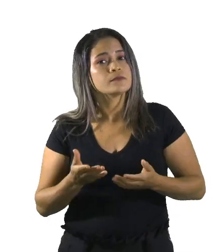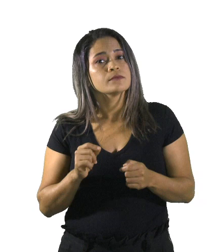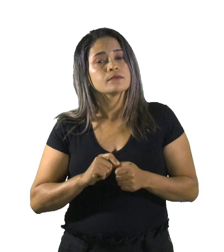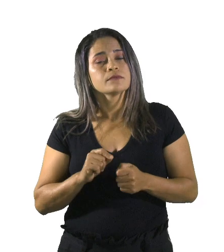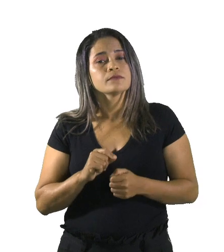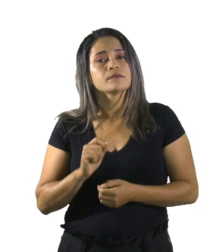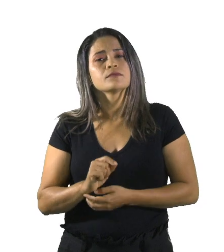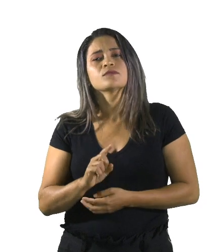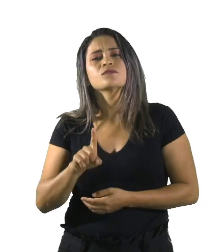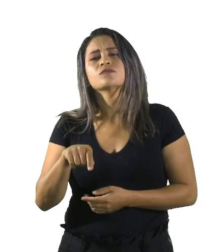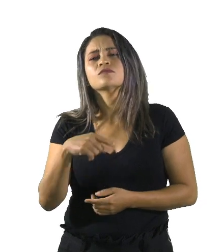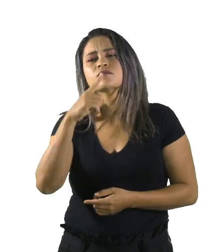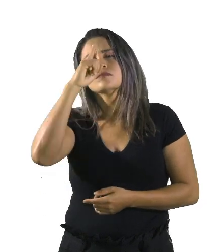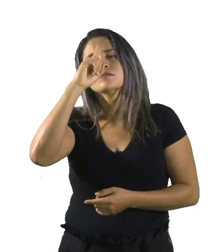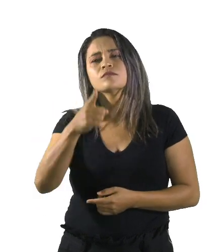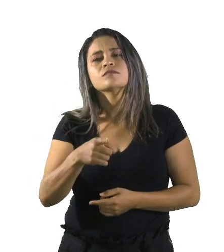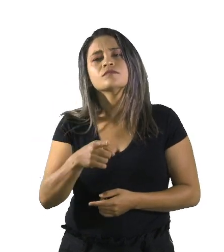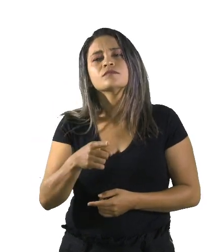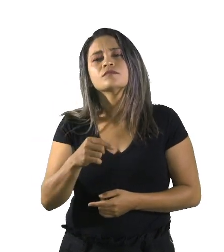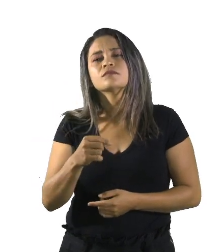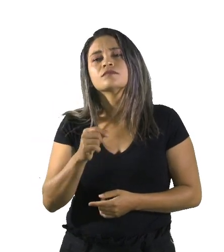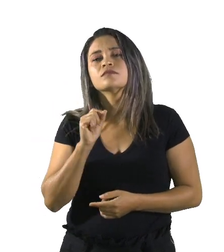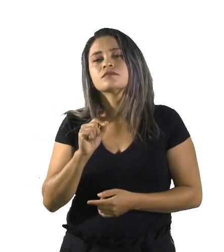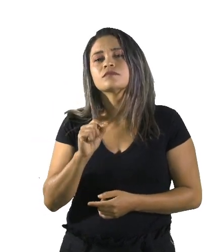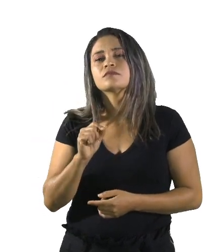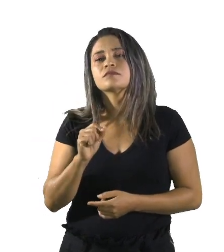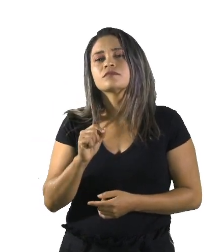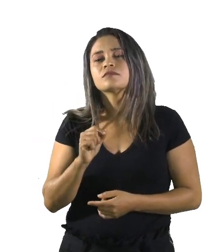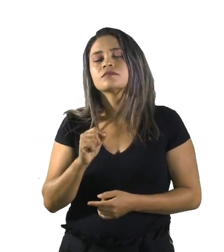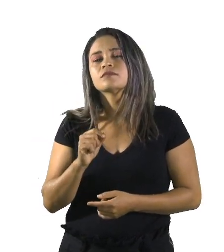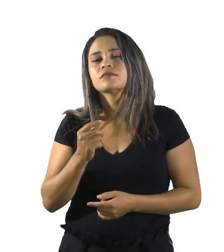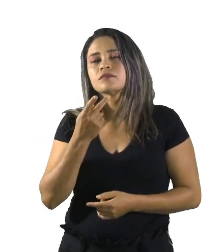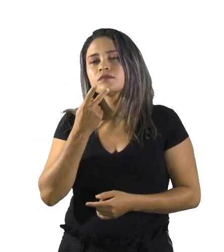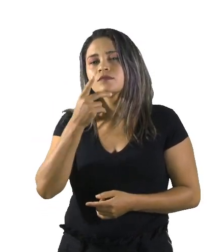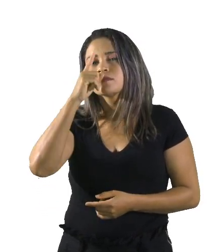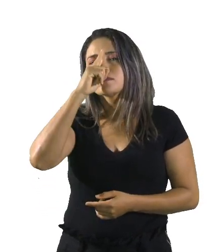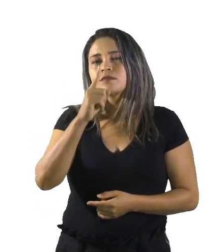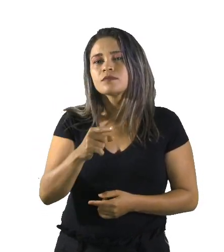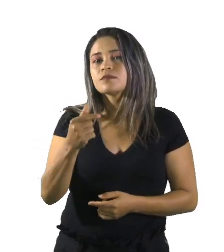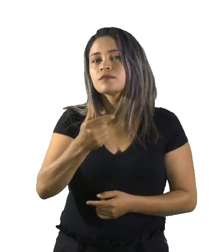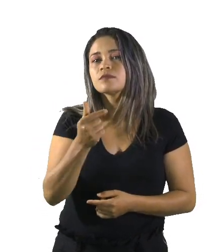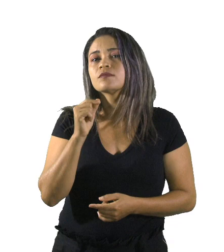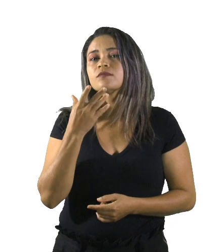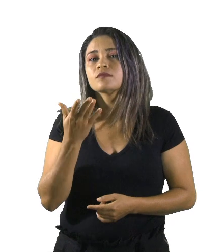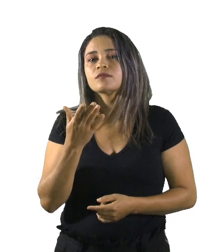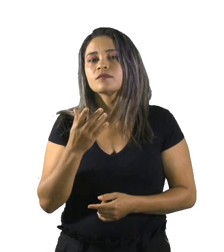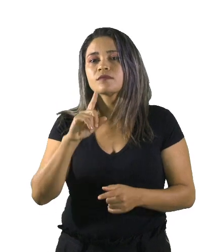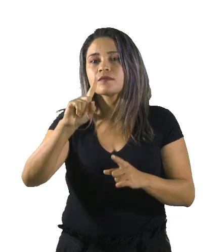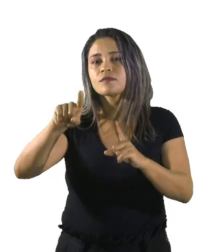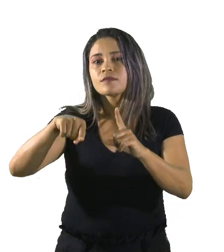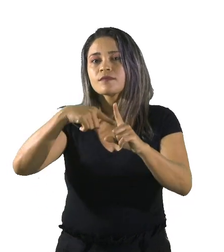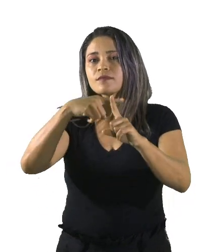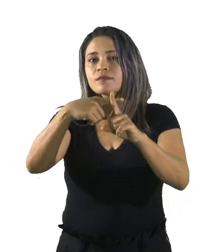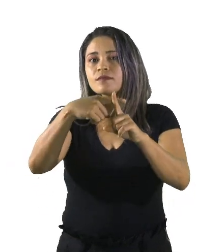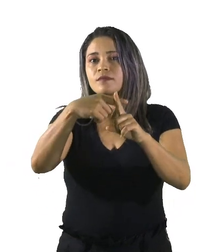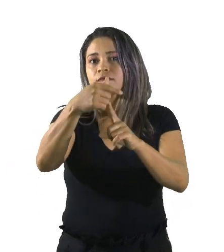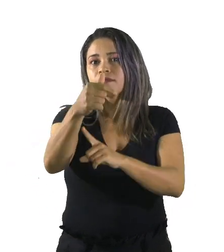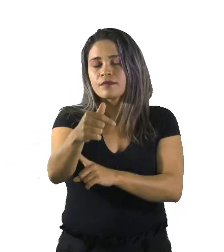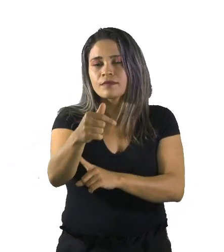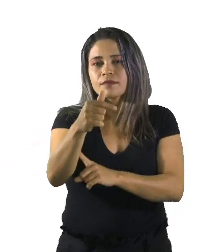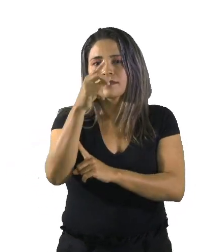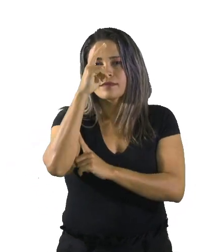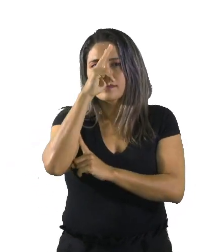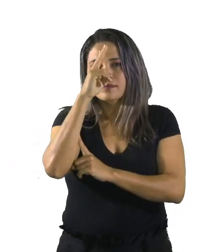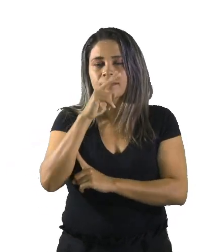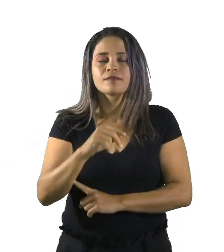foi o segundo comando, o segundo comando que eu dei para você? Adiciona 7 unidades. Beleza, eu